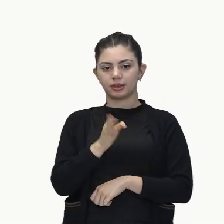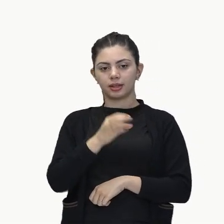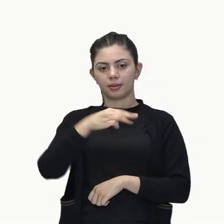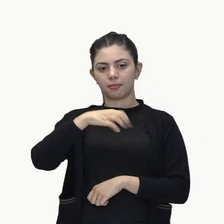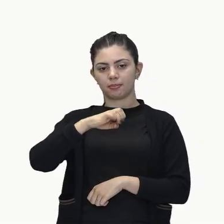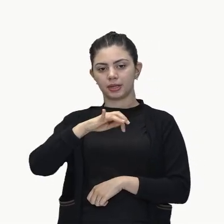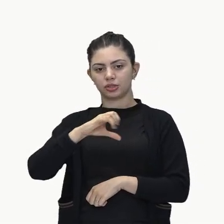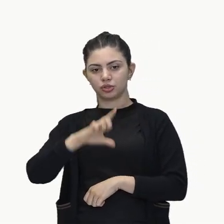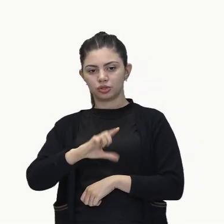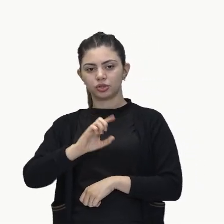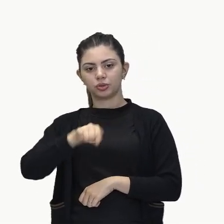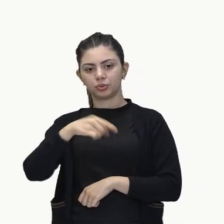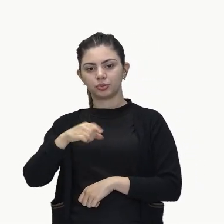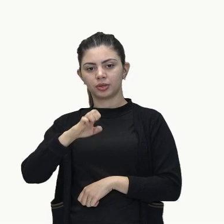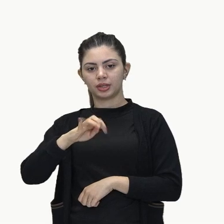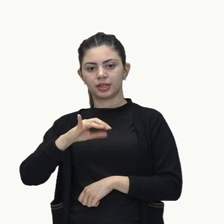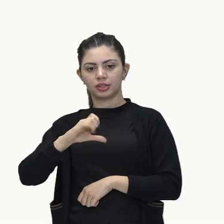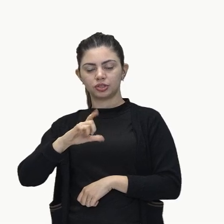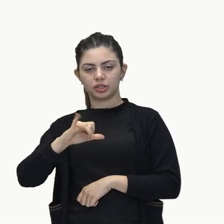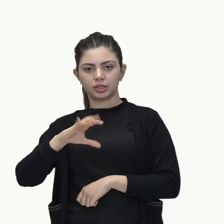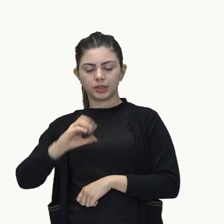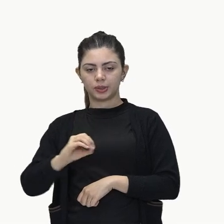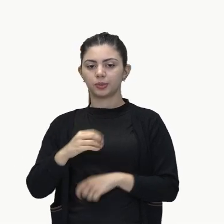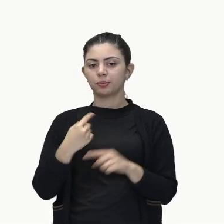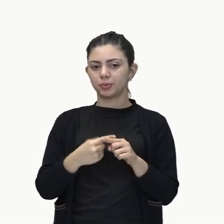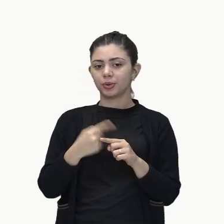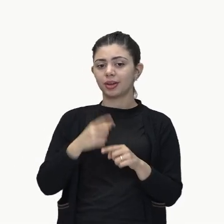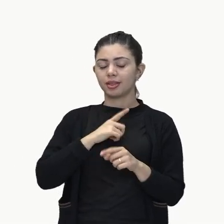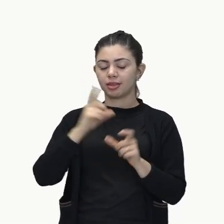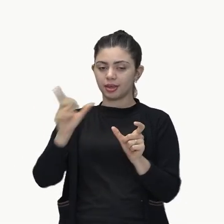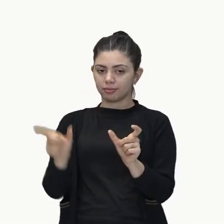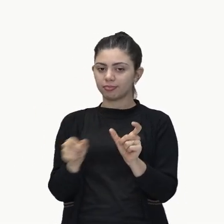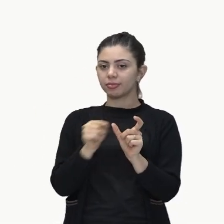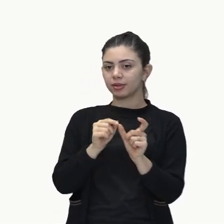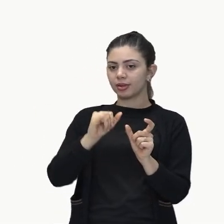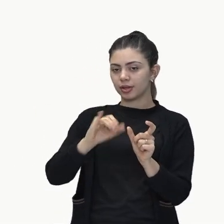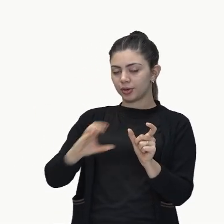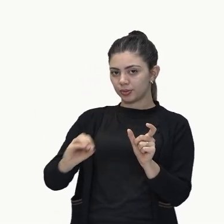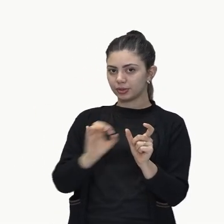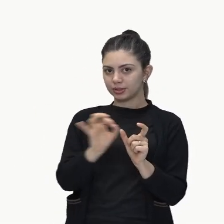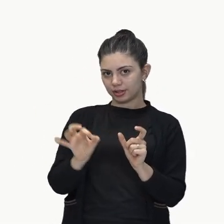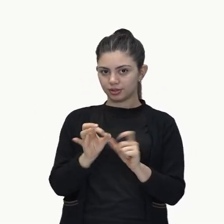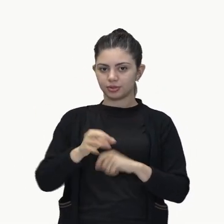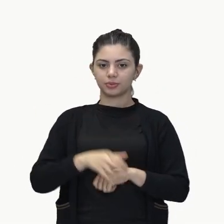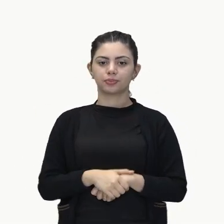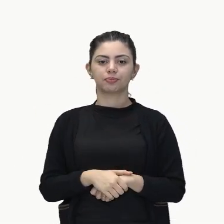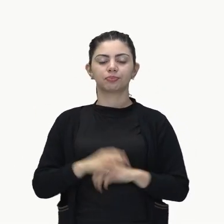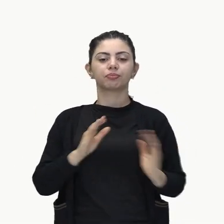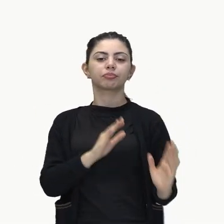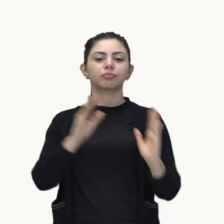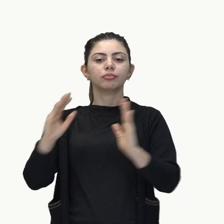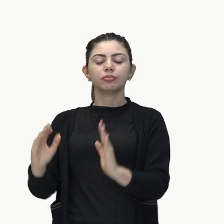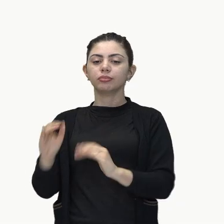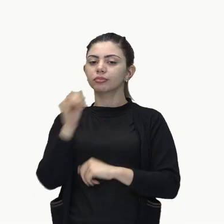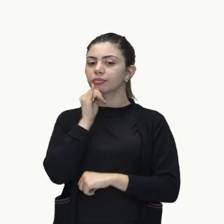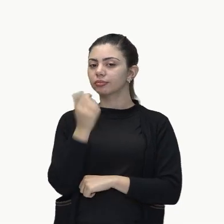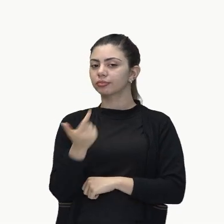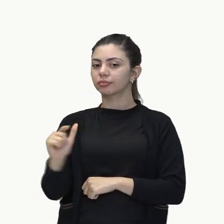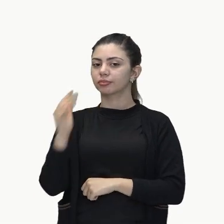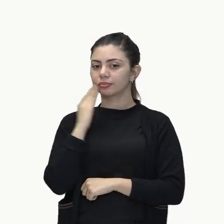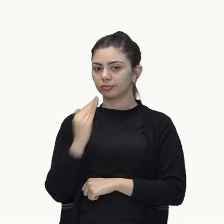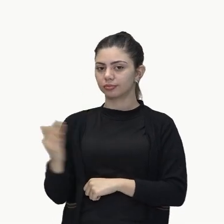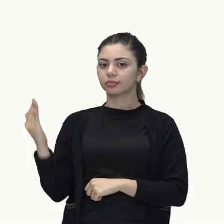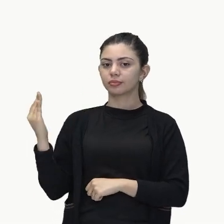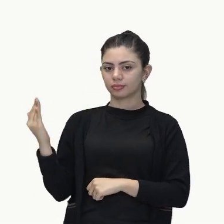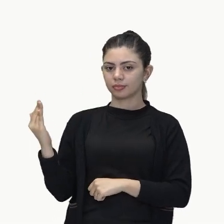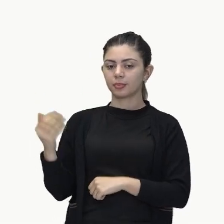metil etílico, porque a gente acrescenta aí a terminação ico. Esse outro aqui, ó,